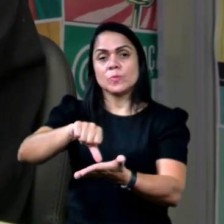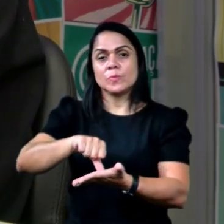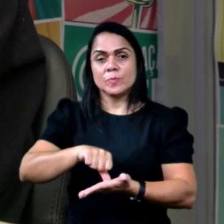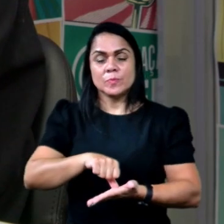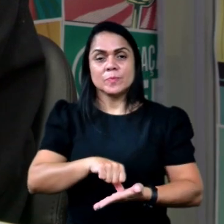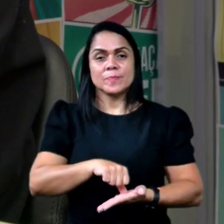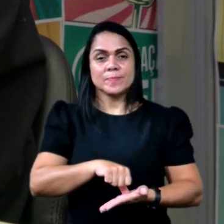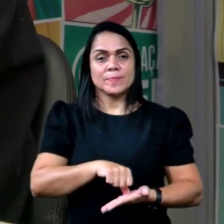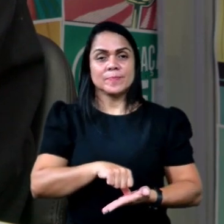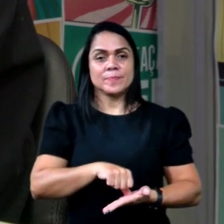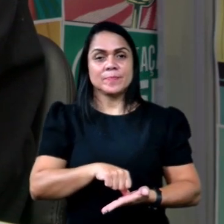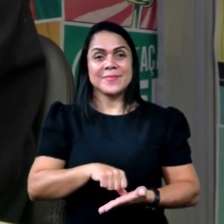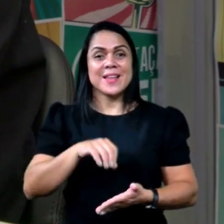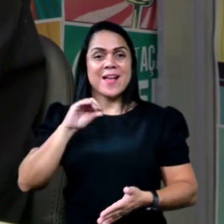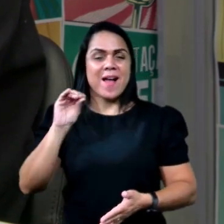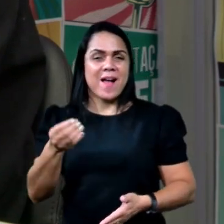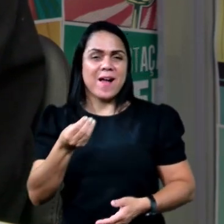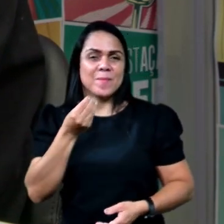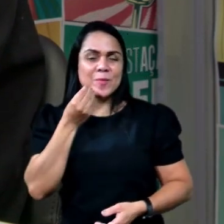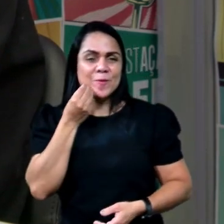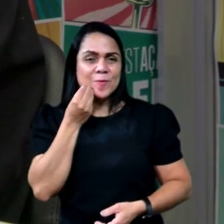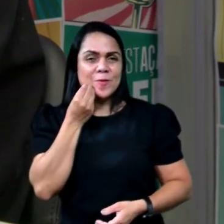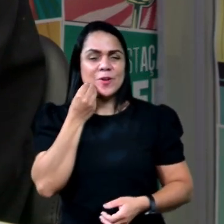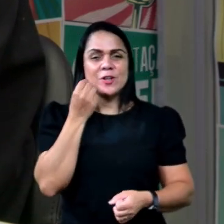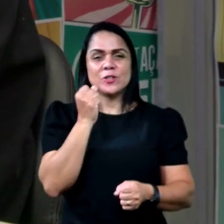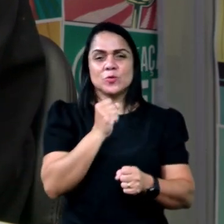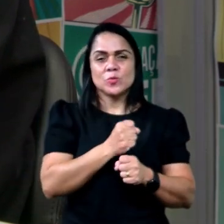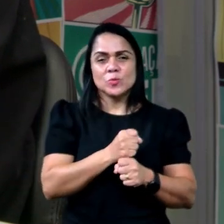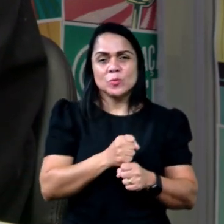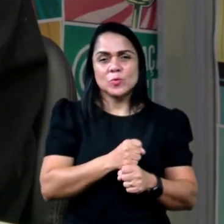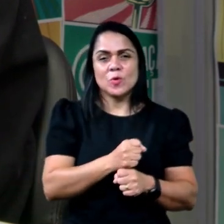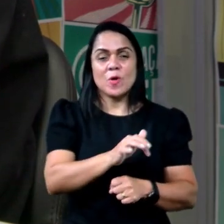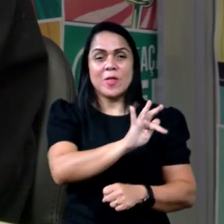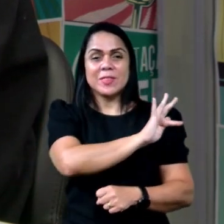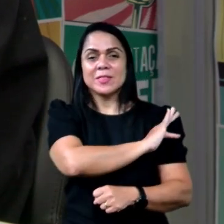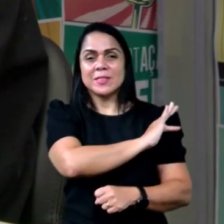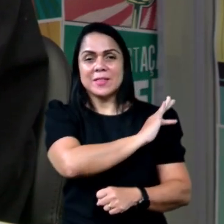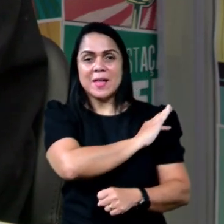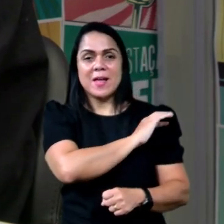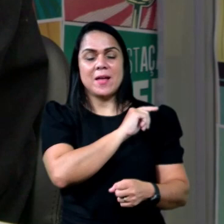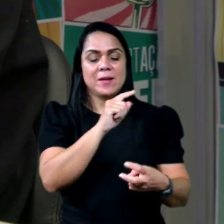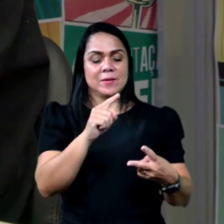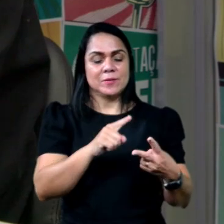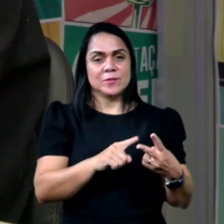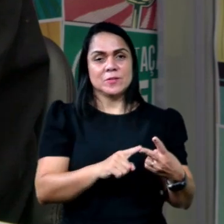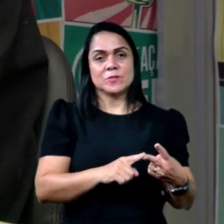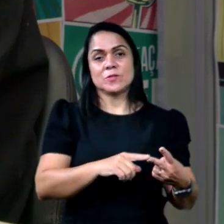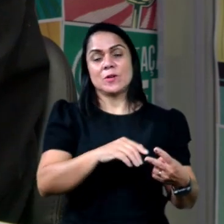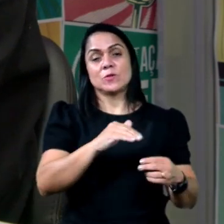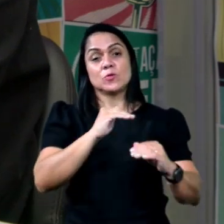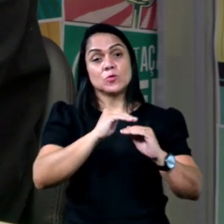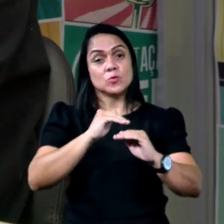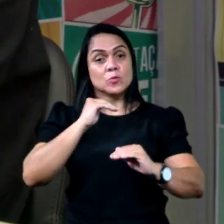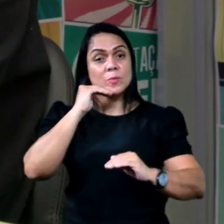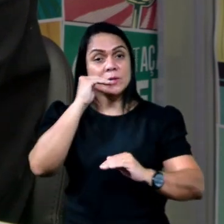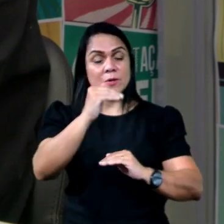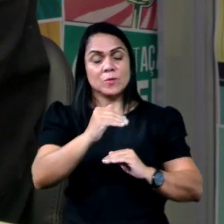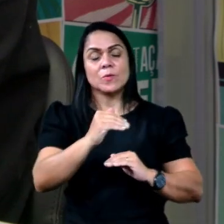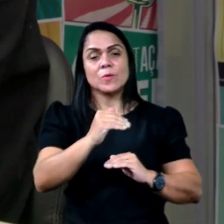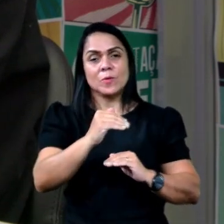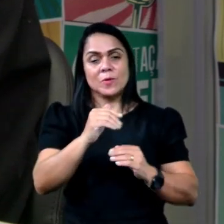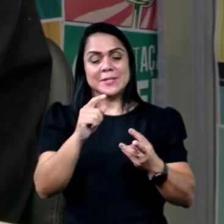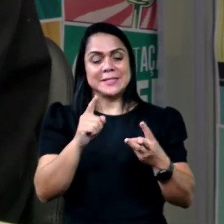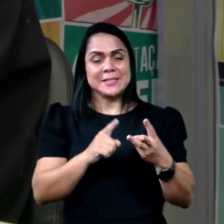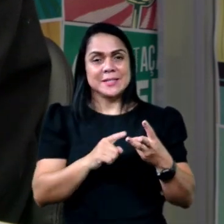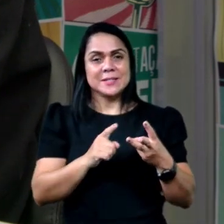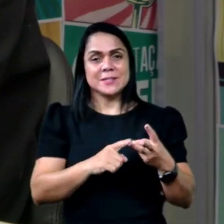vezes. Aproveite o seu 1 ano, se for técnico, os seus 2 anos, se for superior, e os seus 3 anos, se for ensino médio.